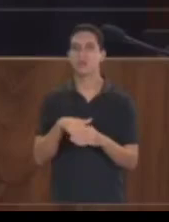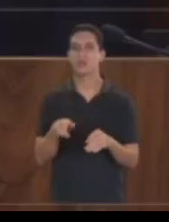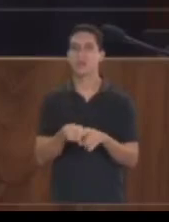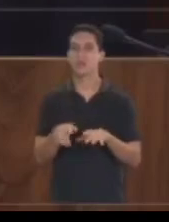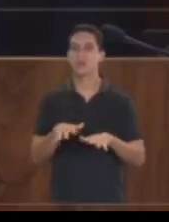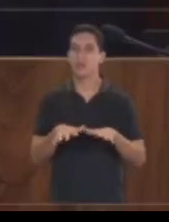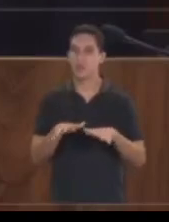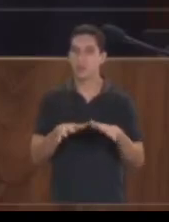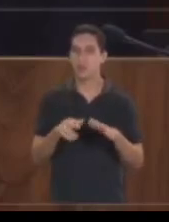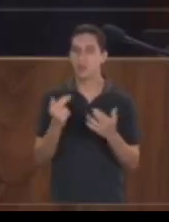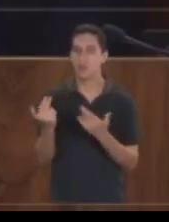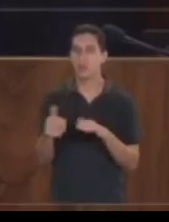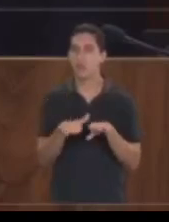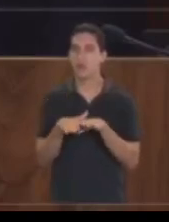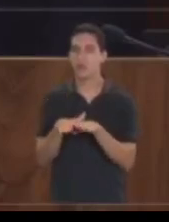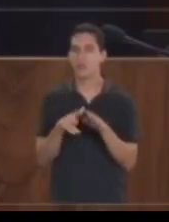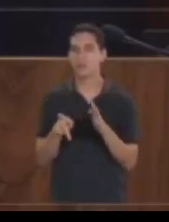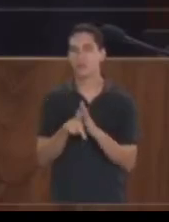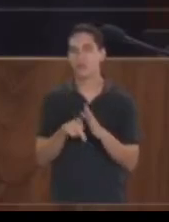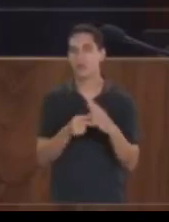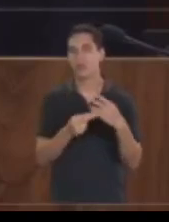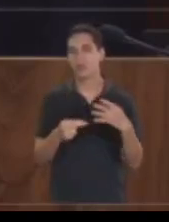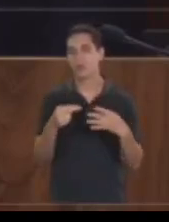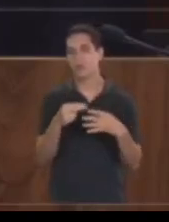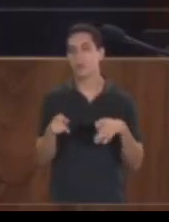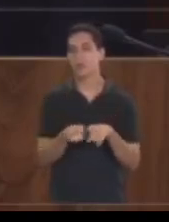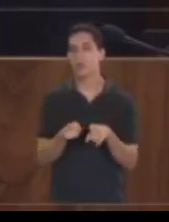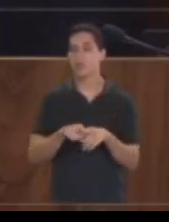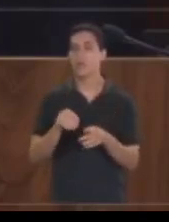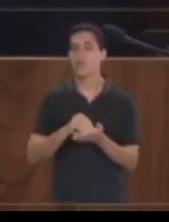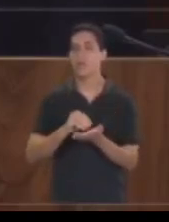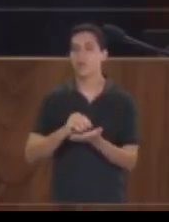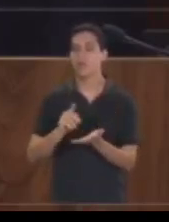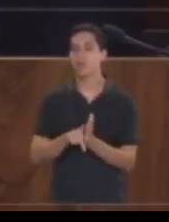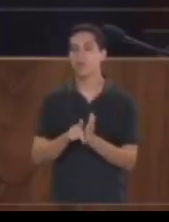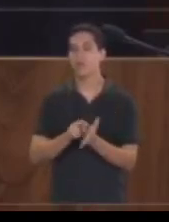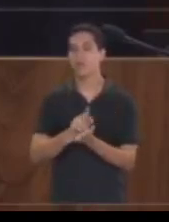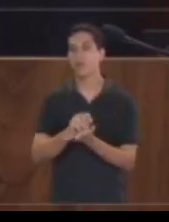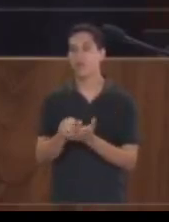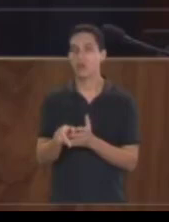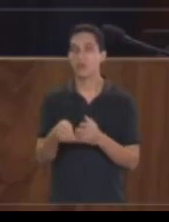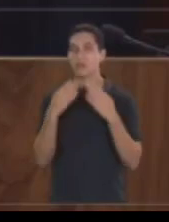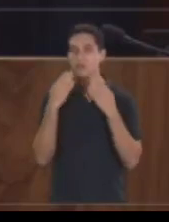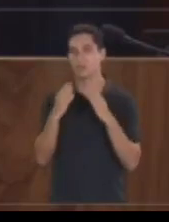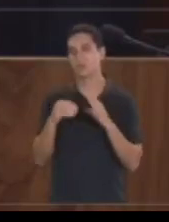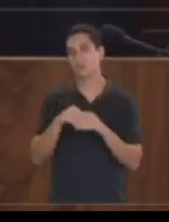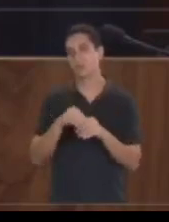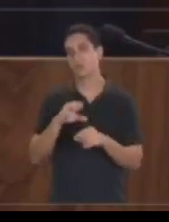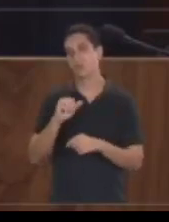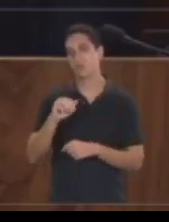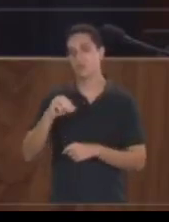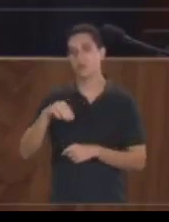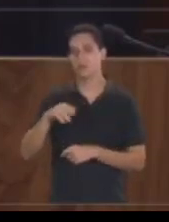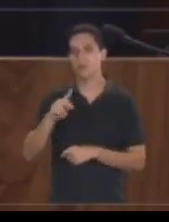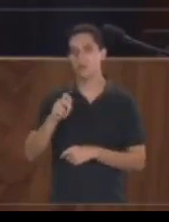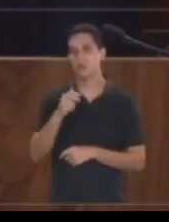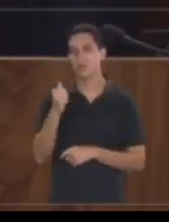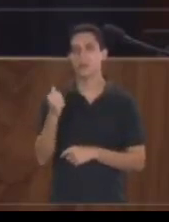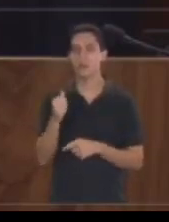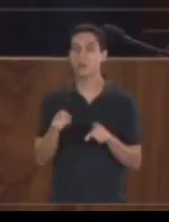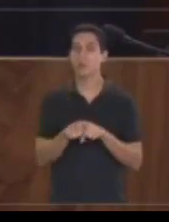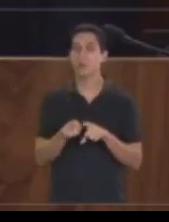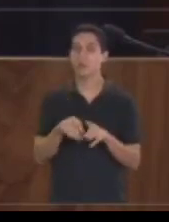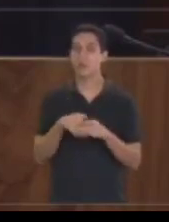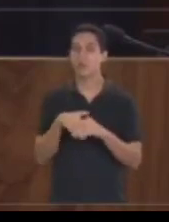movimentação padronizada de recursos, ausência de atos efetivos de campanha. No que tange à votação